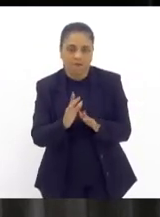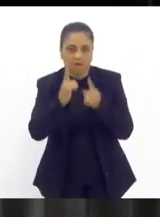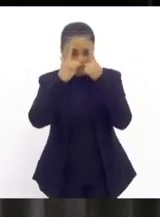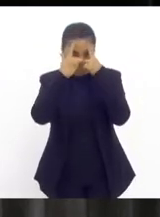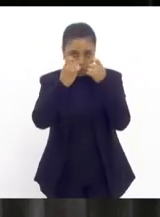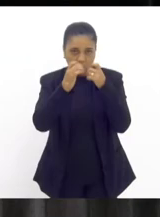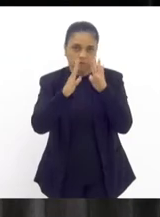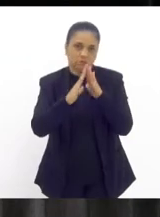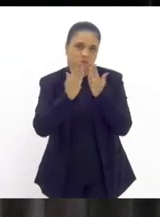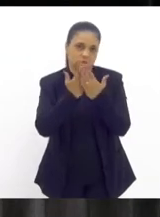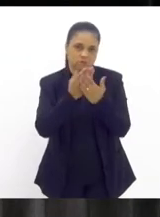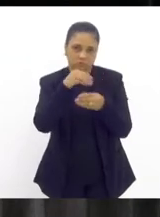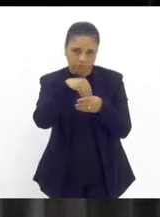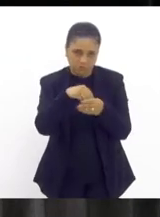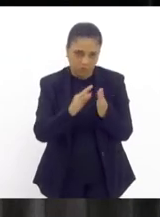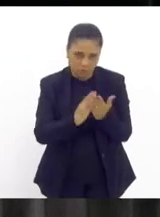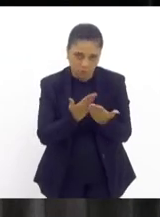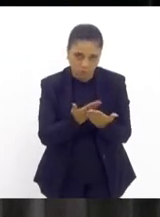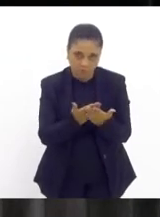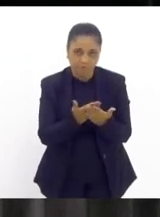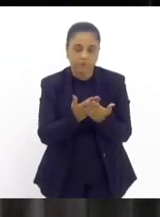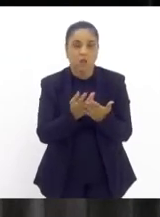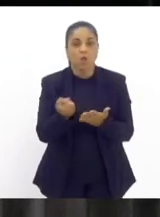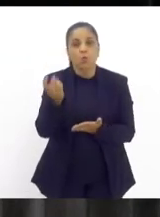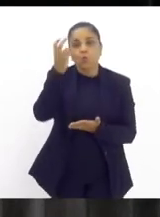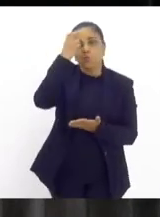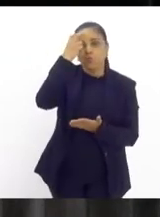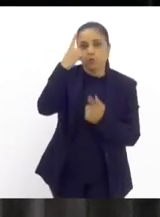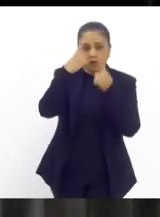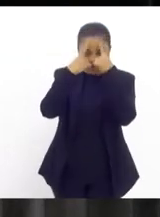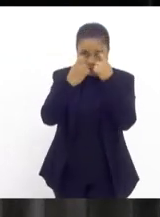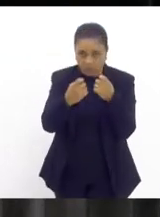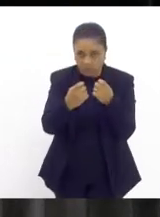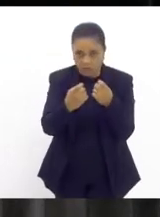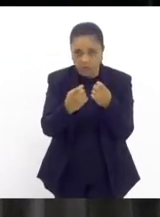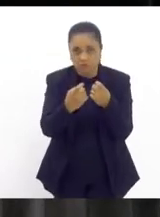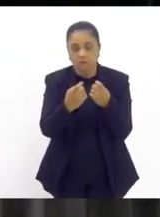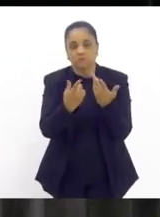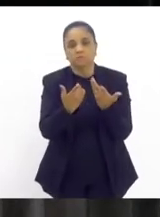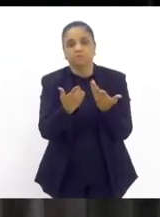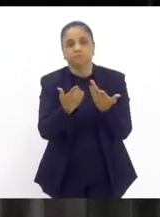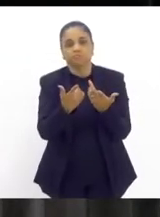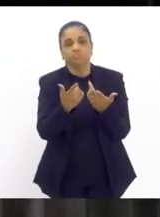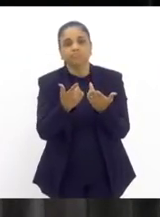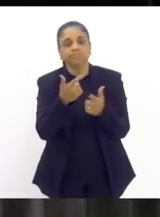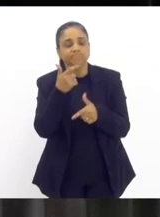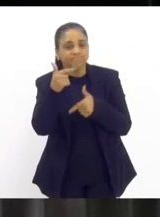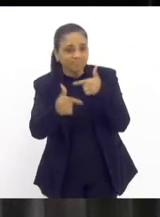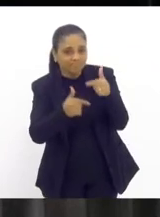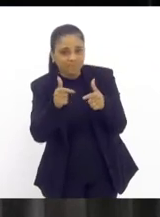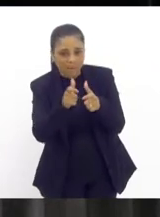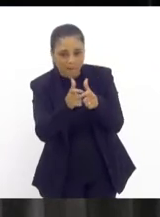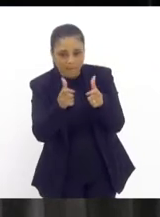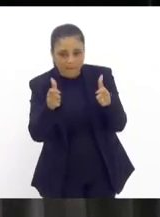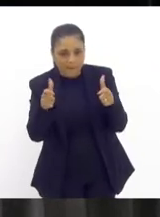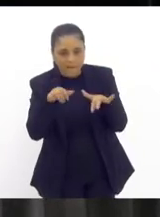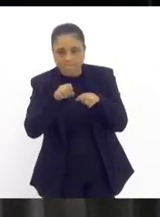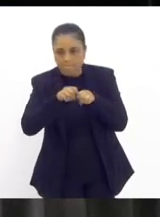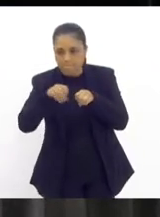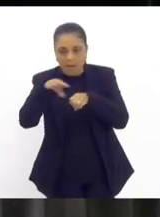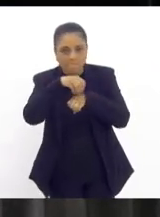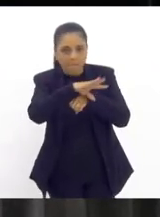que a gente tem assistido que é exatamente essa cultura dessa violência que tá muito muito trabalhada muito grande na nossa sociedade